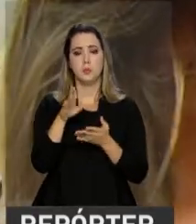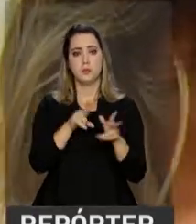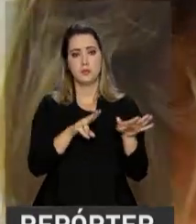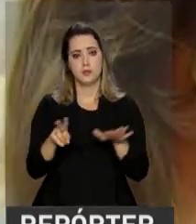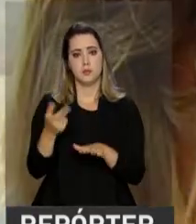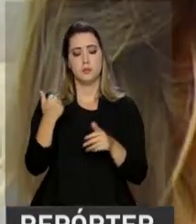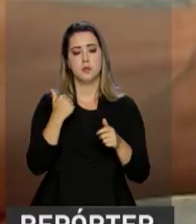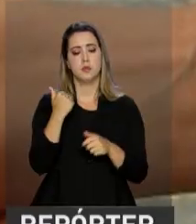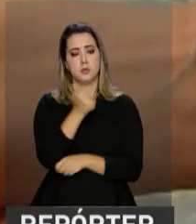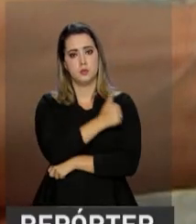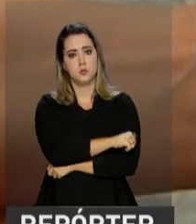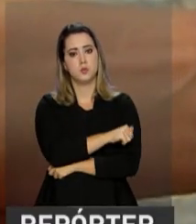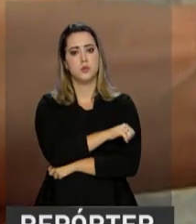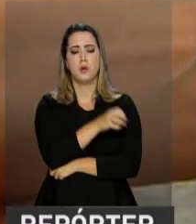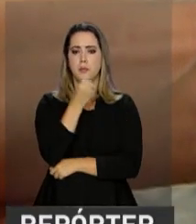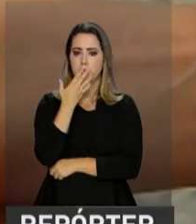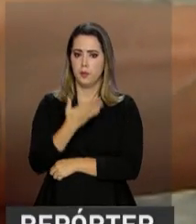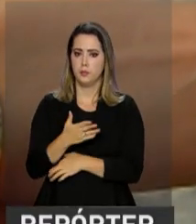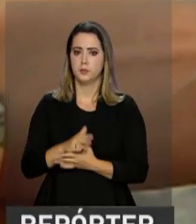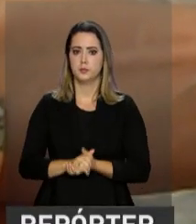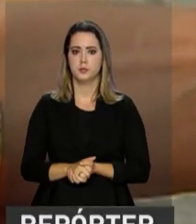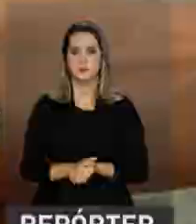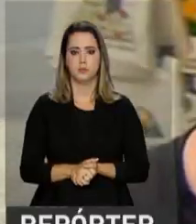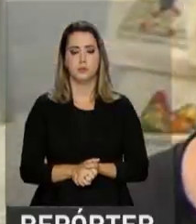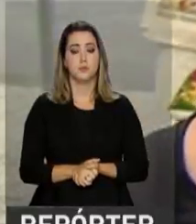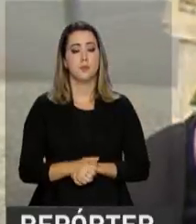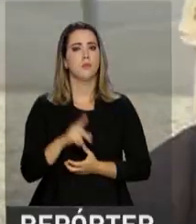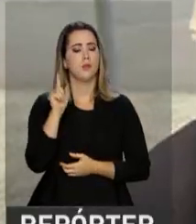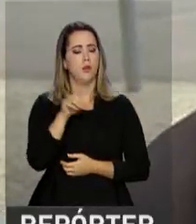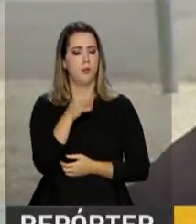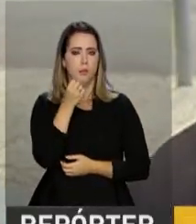a fiscalização é bem-vinda. Isso pode vir a